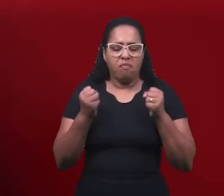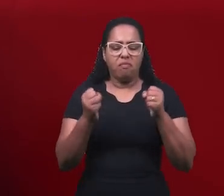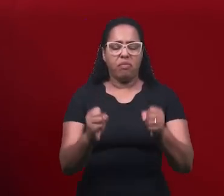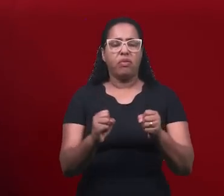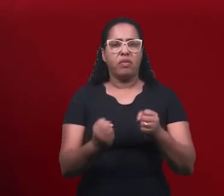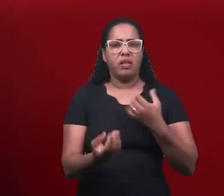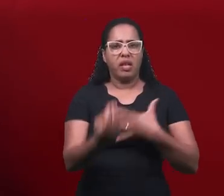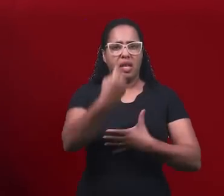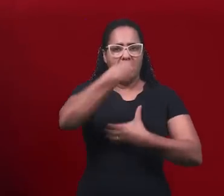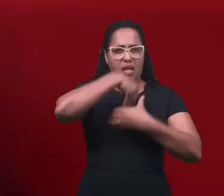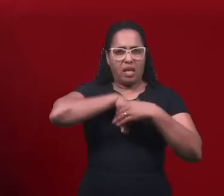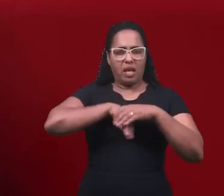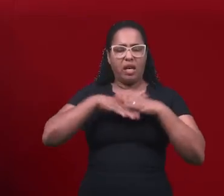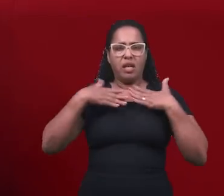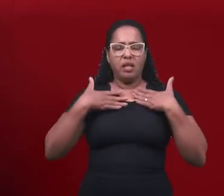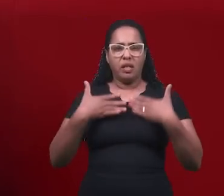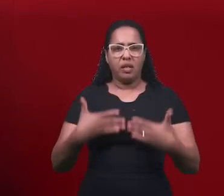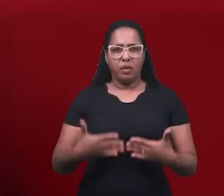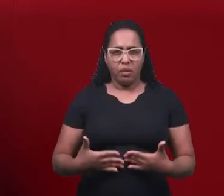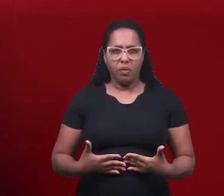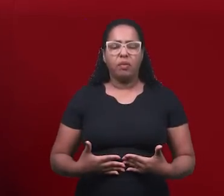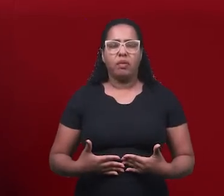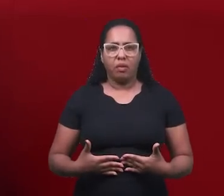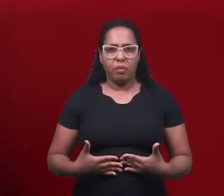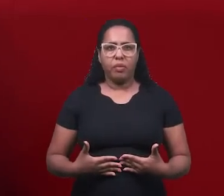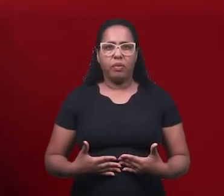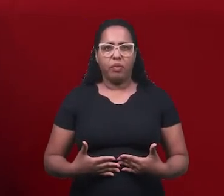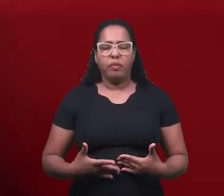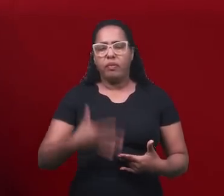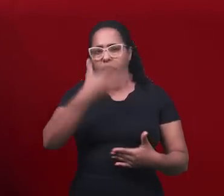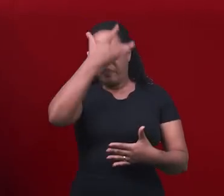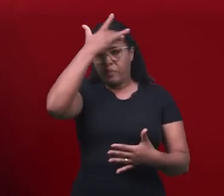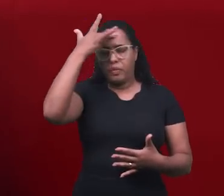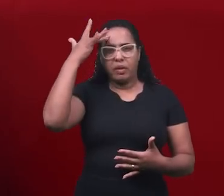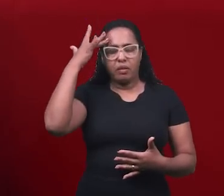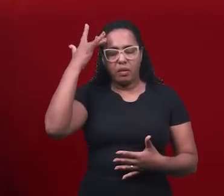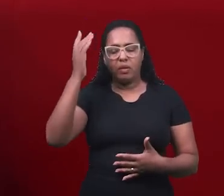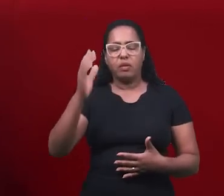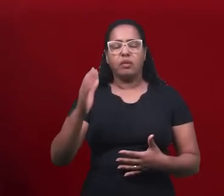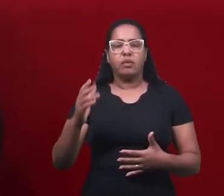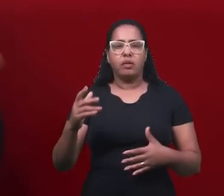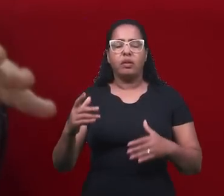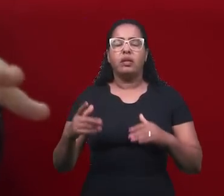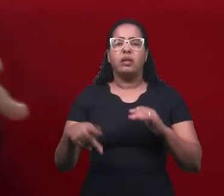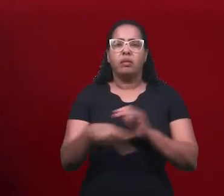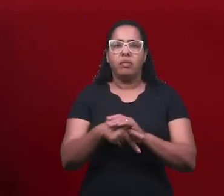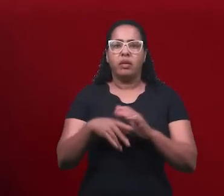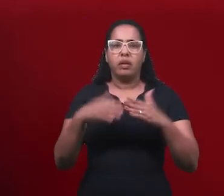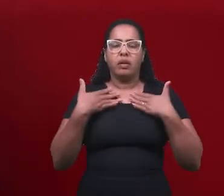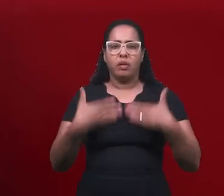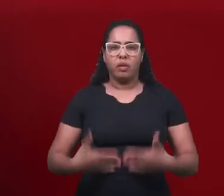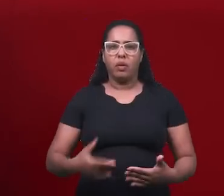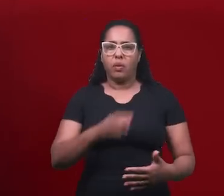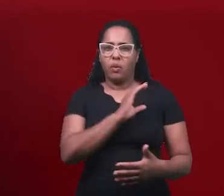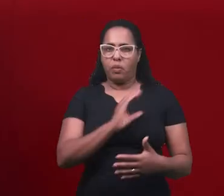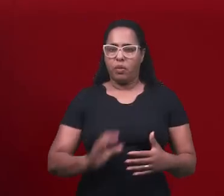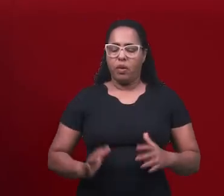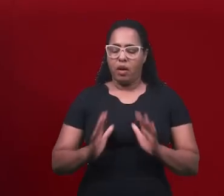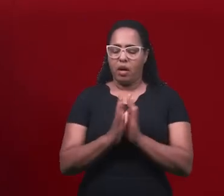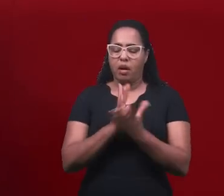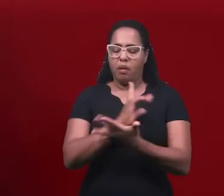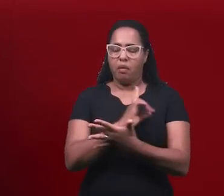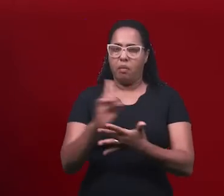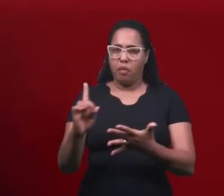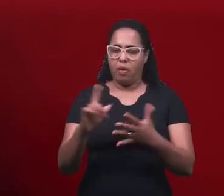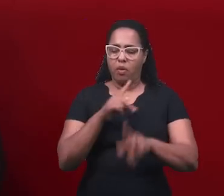poder que age dentro do corpo, ou seja, para aqueles que são corpo de Cristo. E a Bíblia diz que